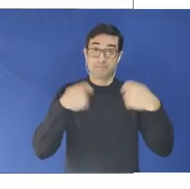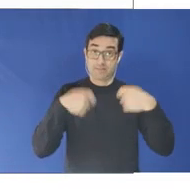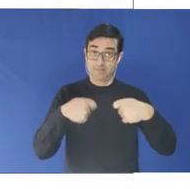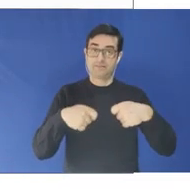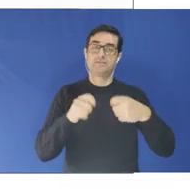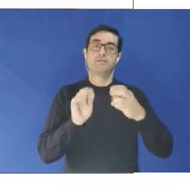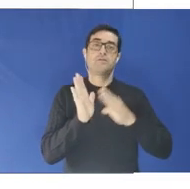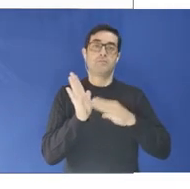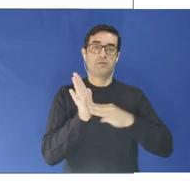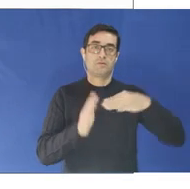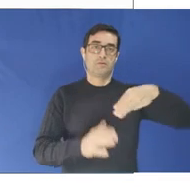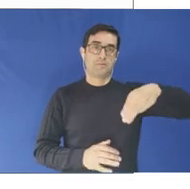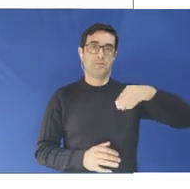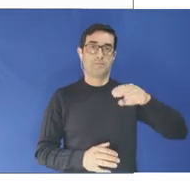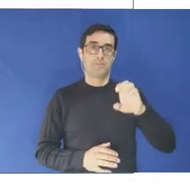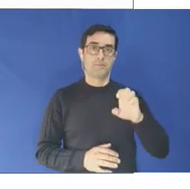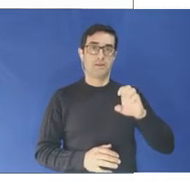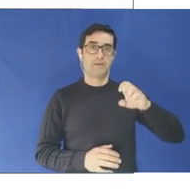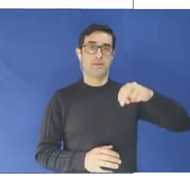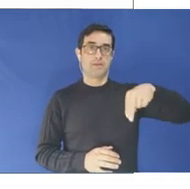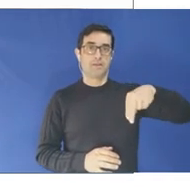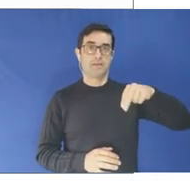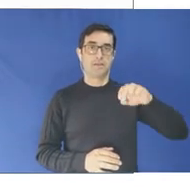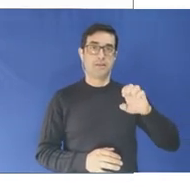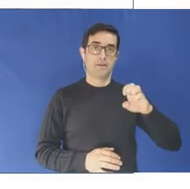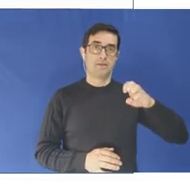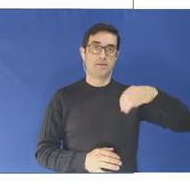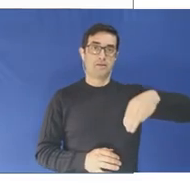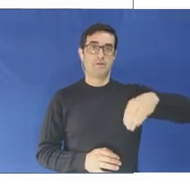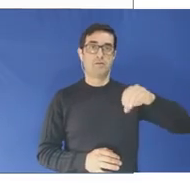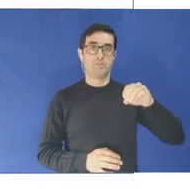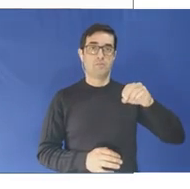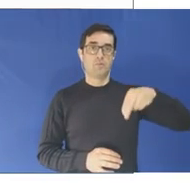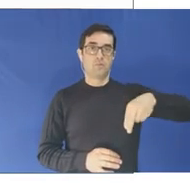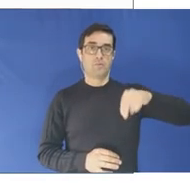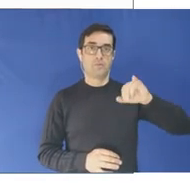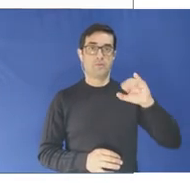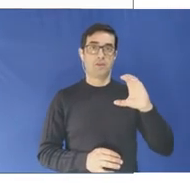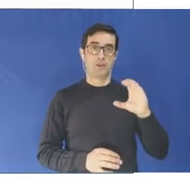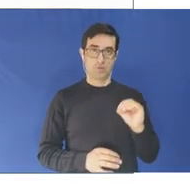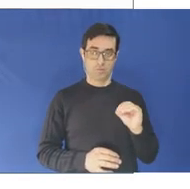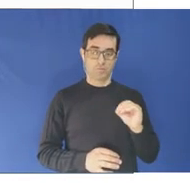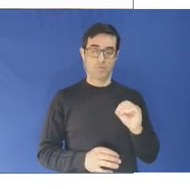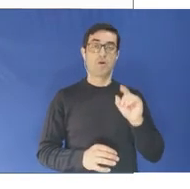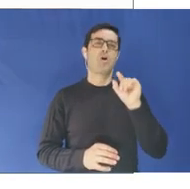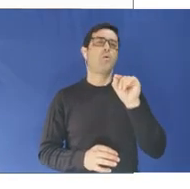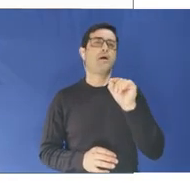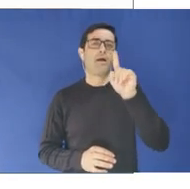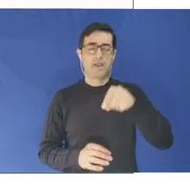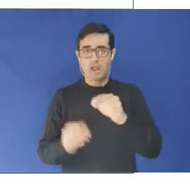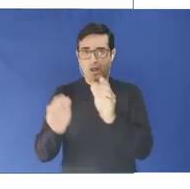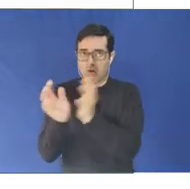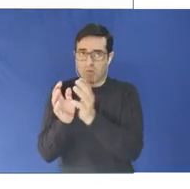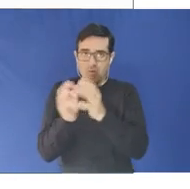Eu segui o método mnemônico, né? Aqui, o que eu vou precisar fazer? Agrupar eles em níveis